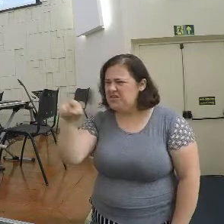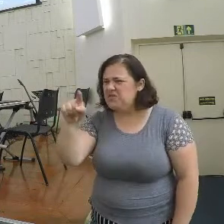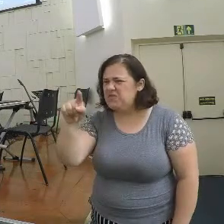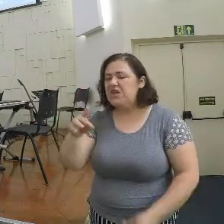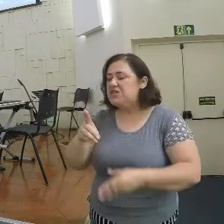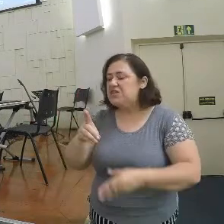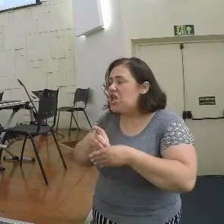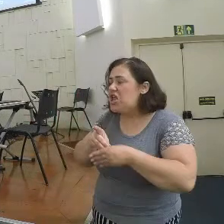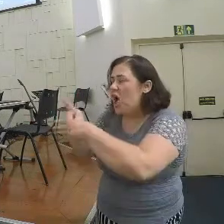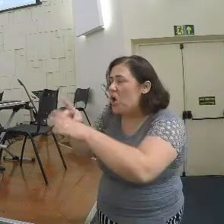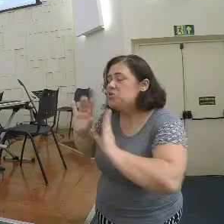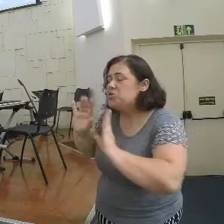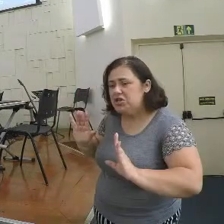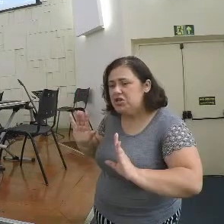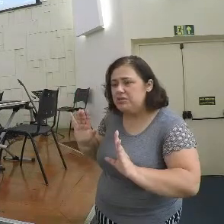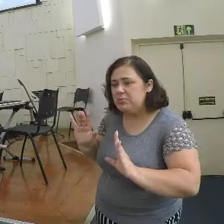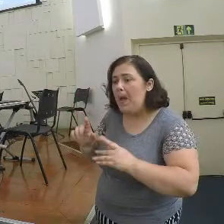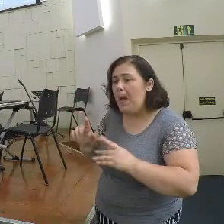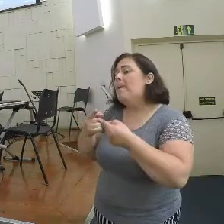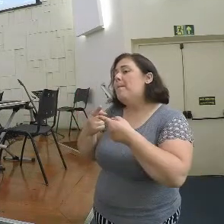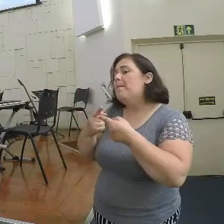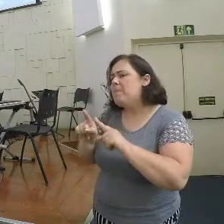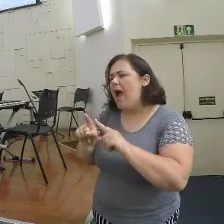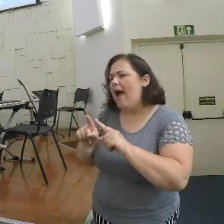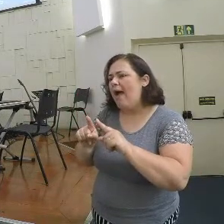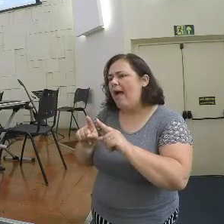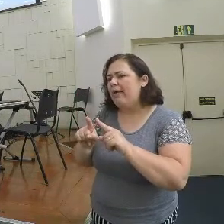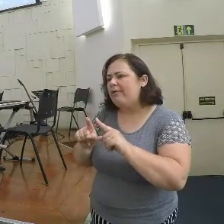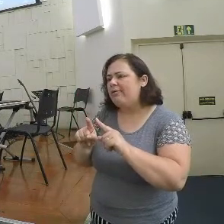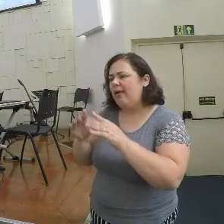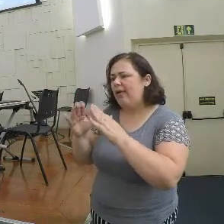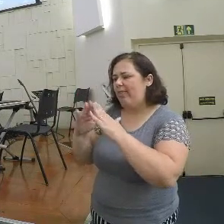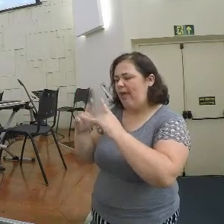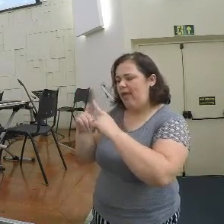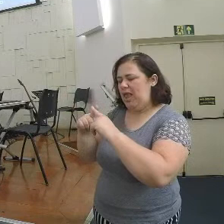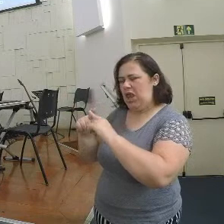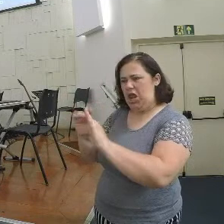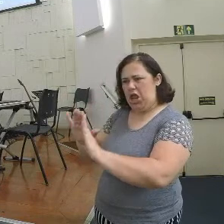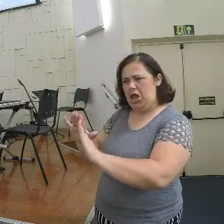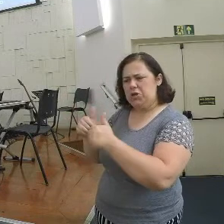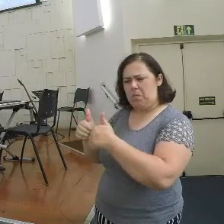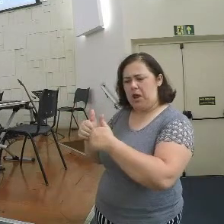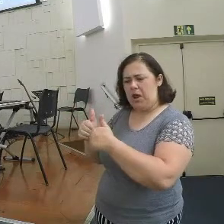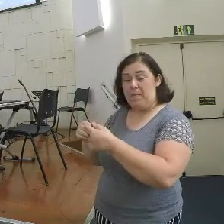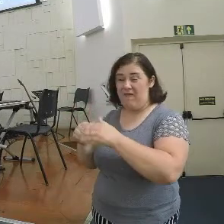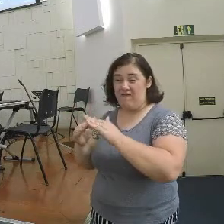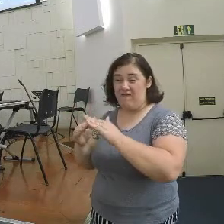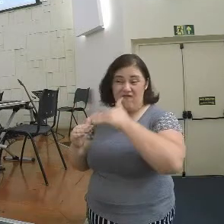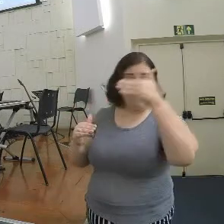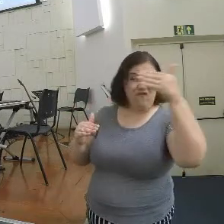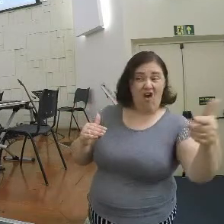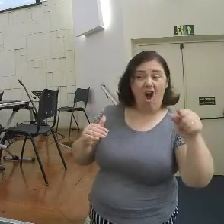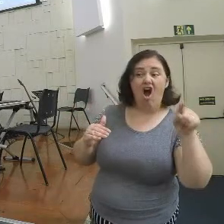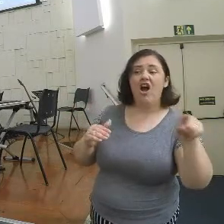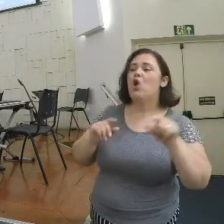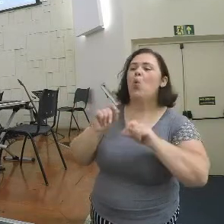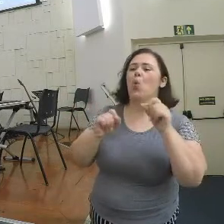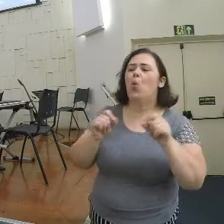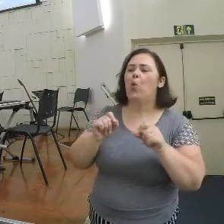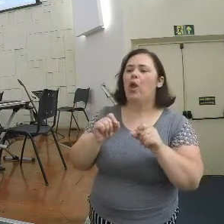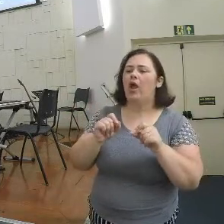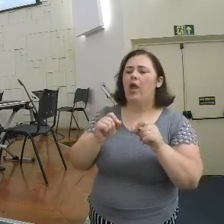da hortelã, do endro e do cominho, e tendes negligenciado os preceitos mais importantes da lei, a justiça, a misericórdia e a